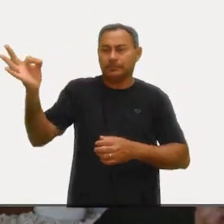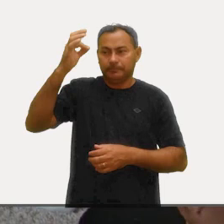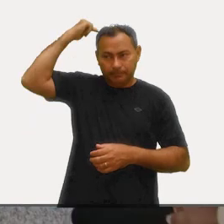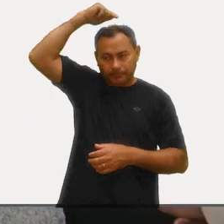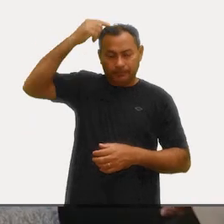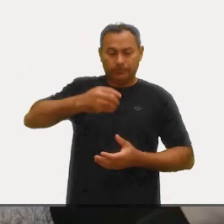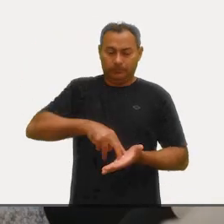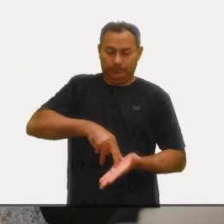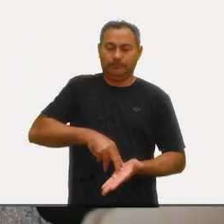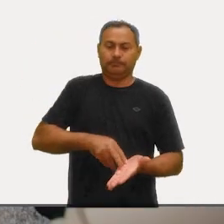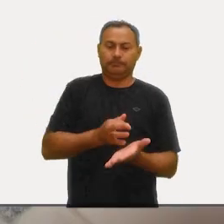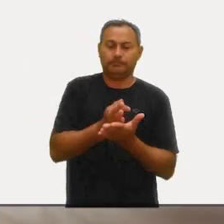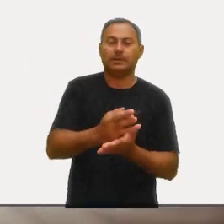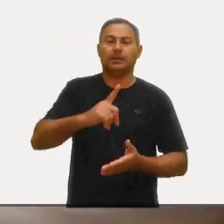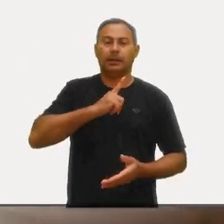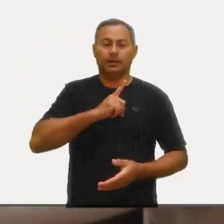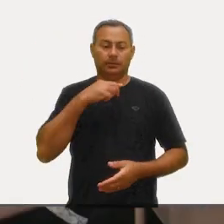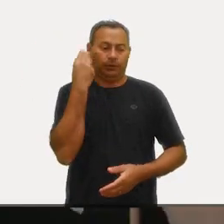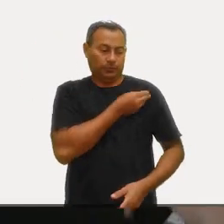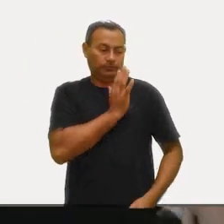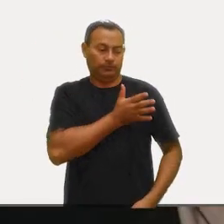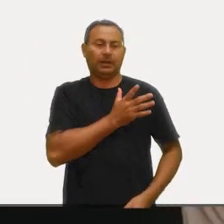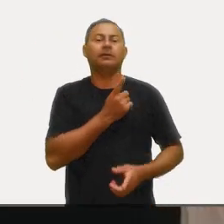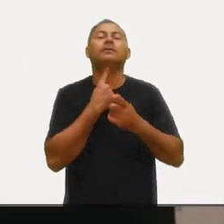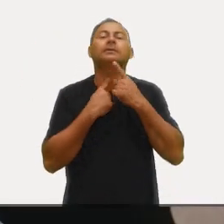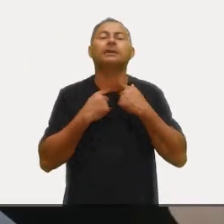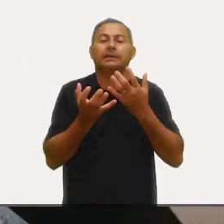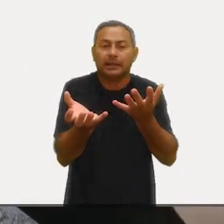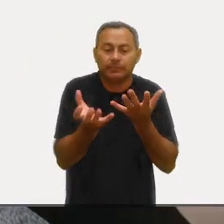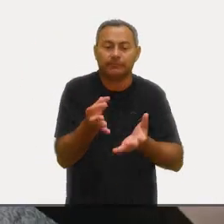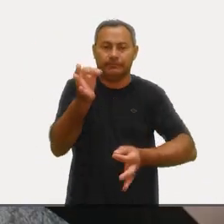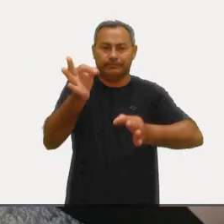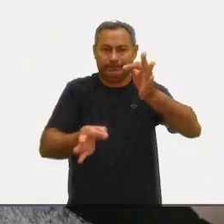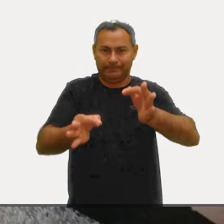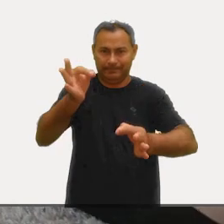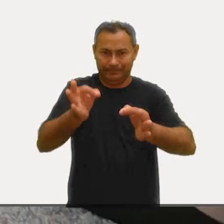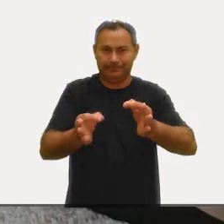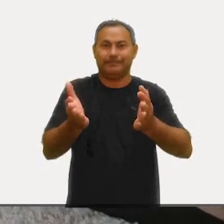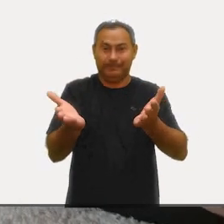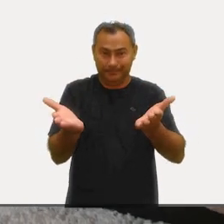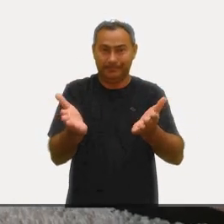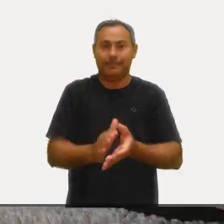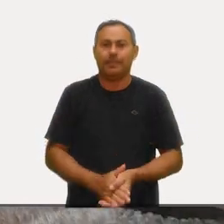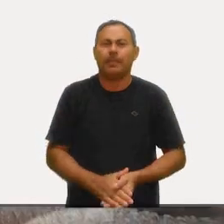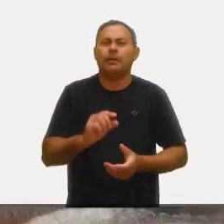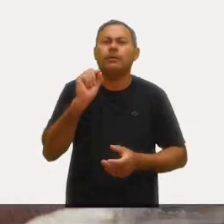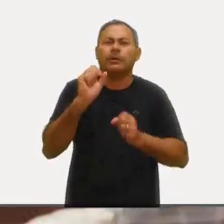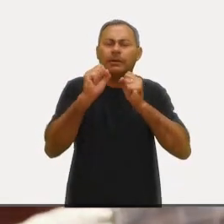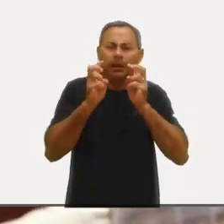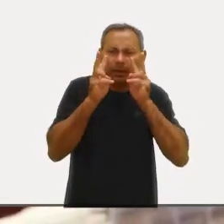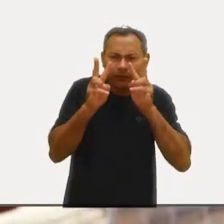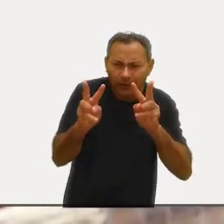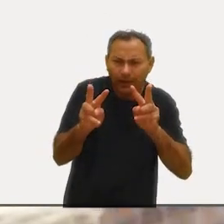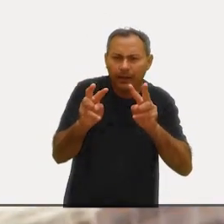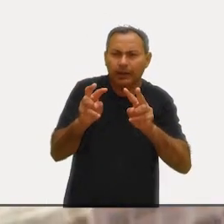somos espiritualmente prósperos quando temos em nossos corações fome e sede de justiça. O que